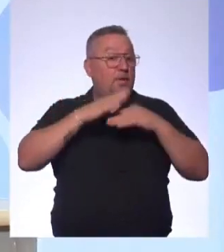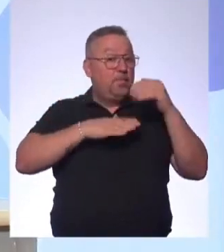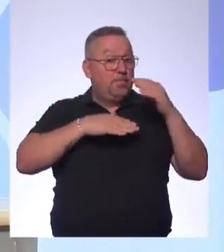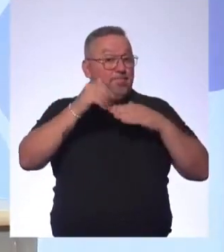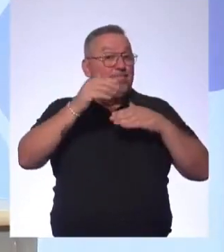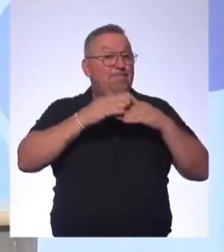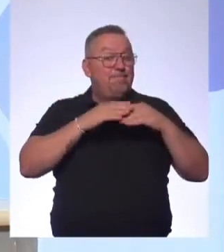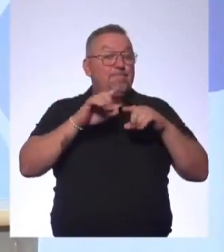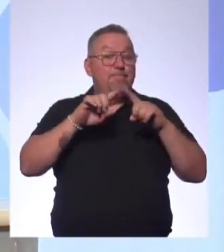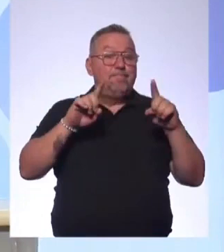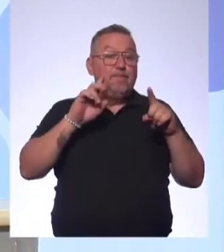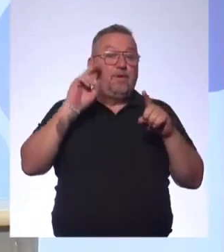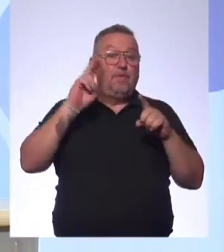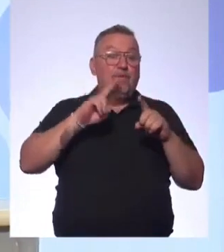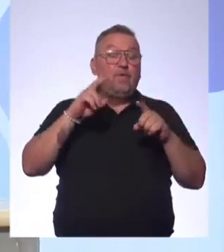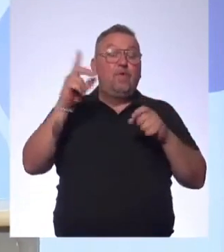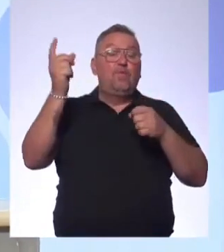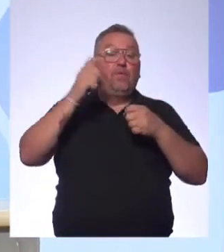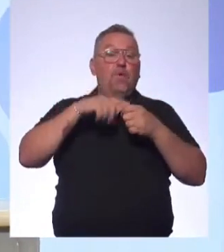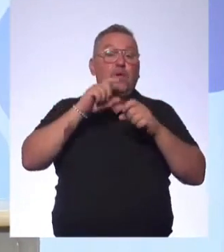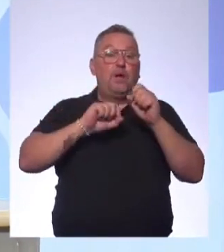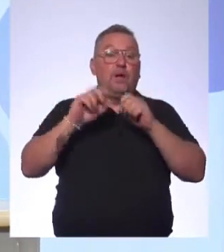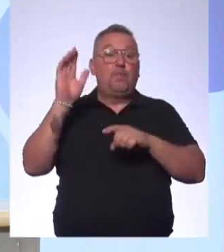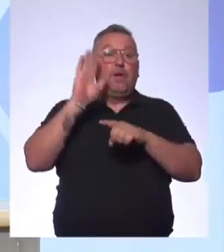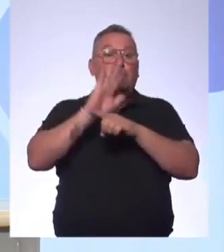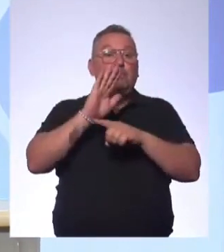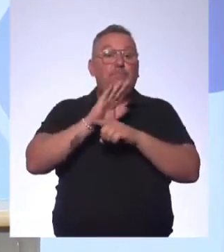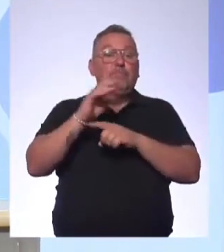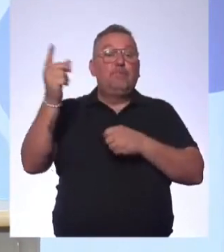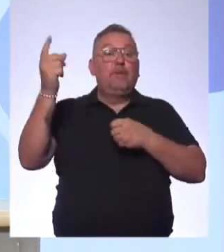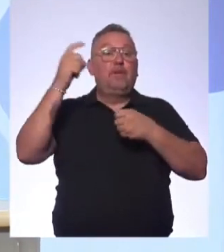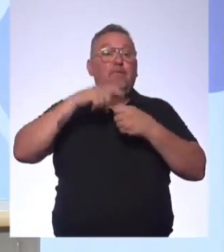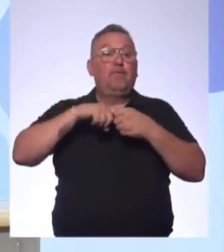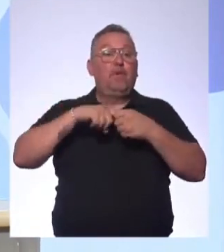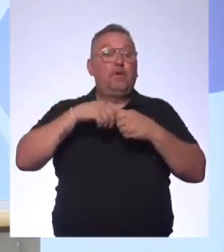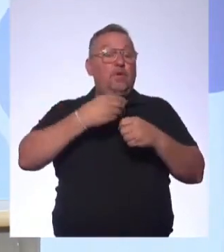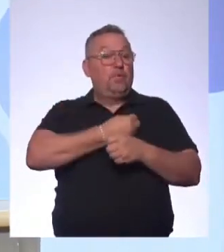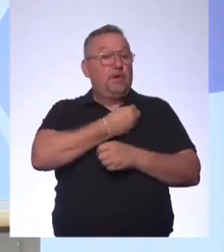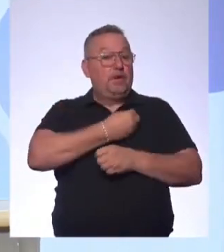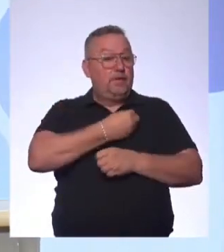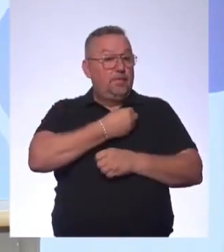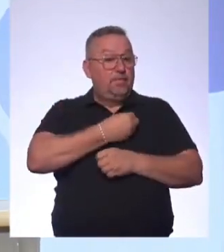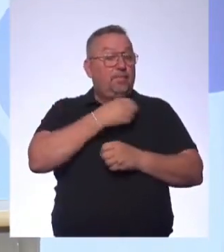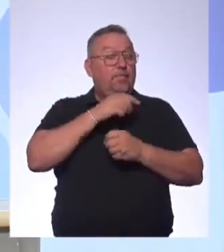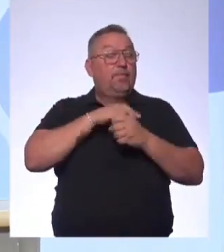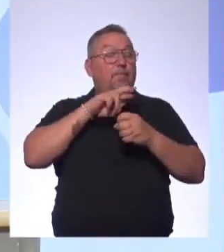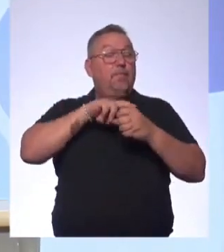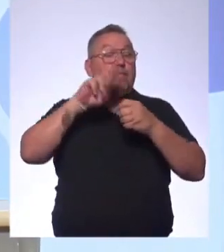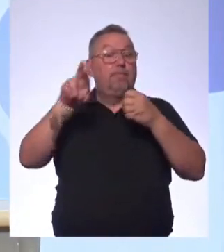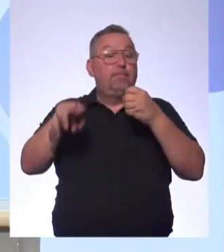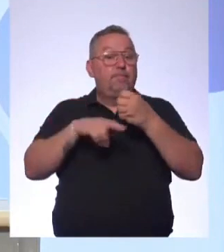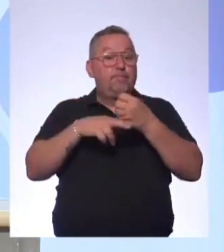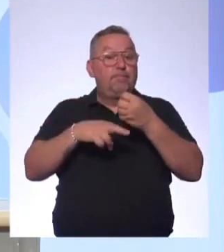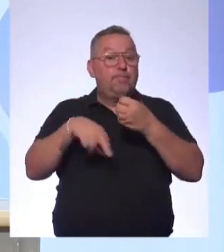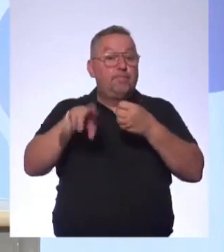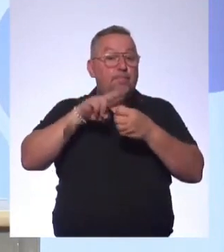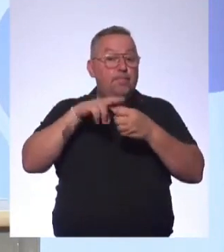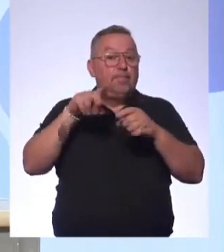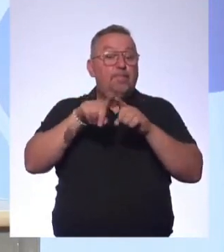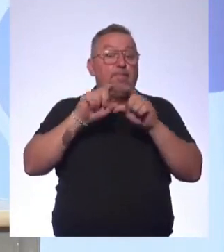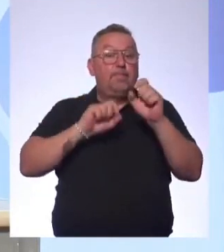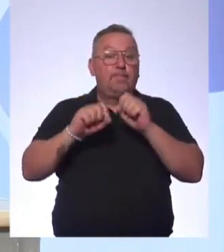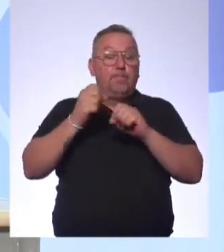né, são de retomada justamente para auxiliar nessa retomada do presencial, nessa recuperação dos alunos que estão aí, né, em